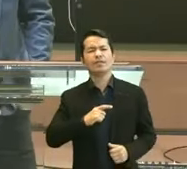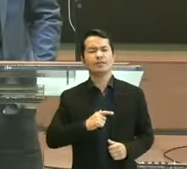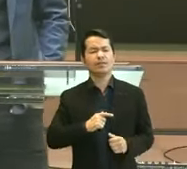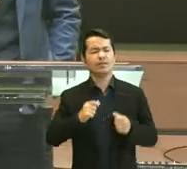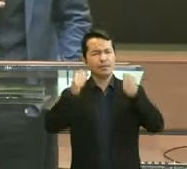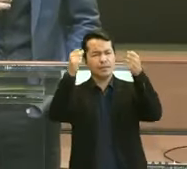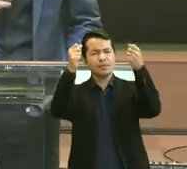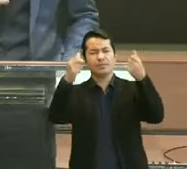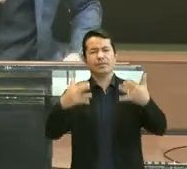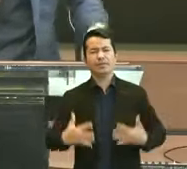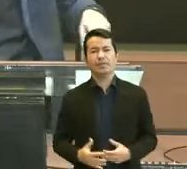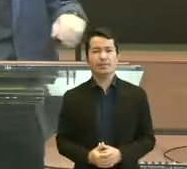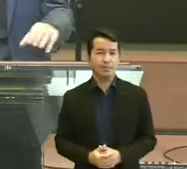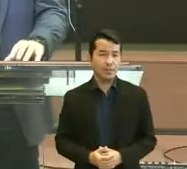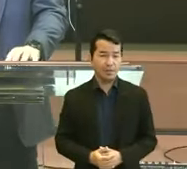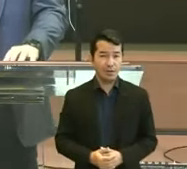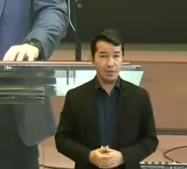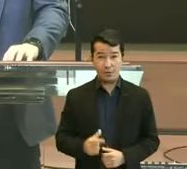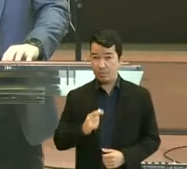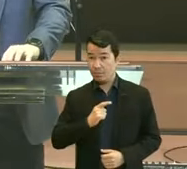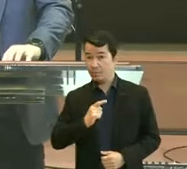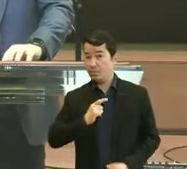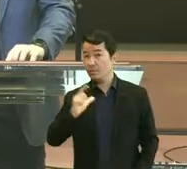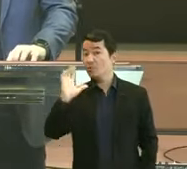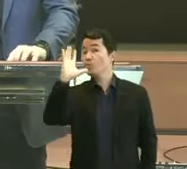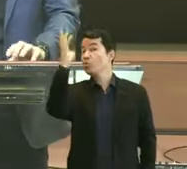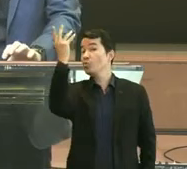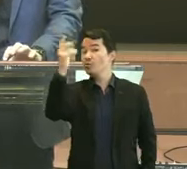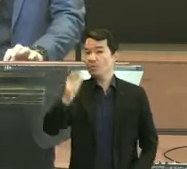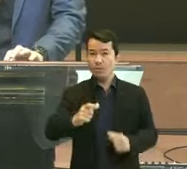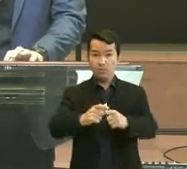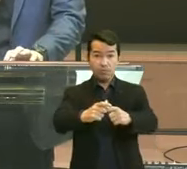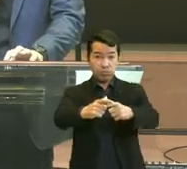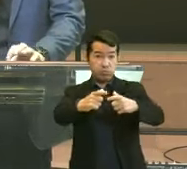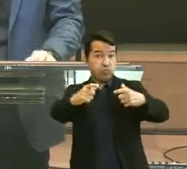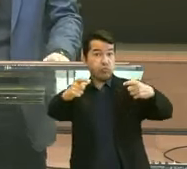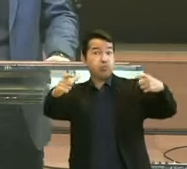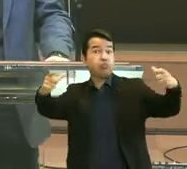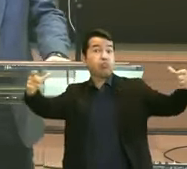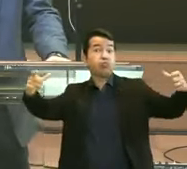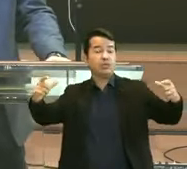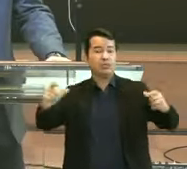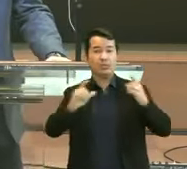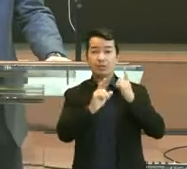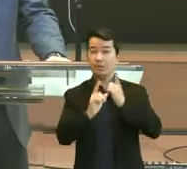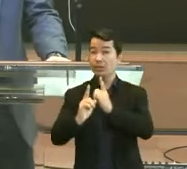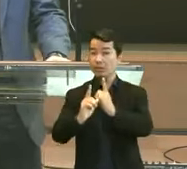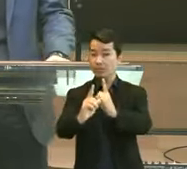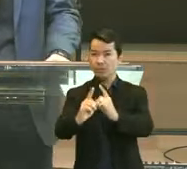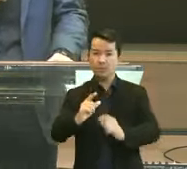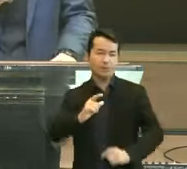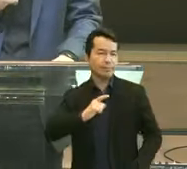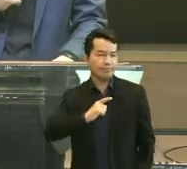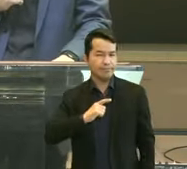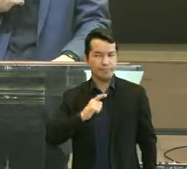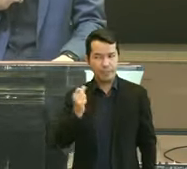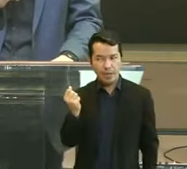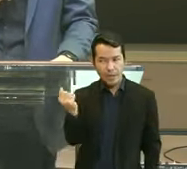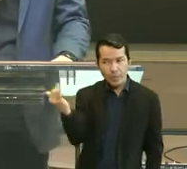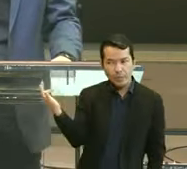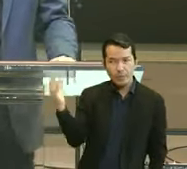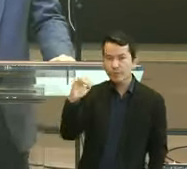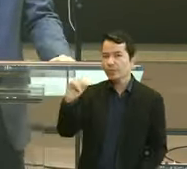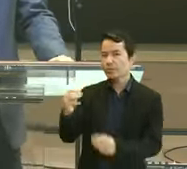dias, crescendo o número de discípulos, os judeus de fala grega entre eles queixavam-se dos judeus de